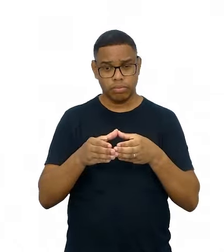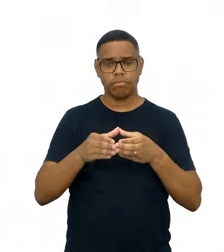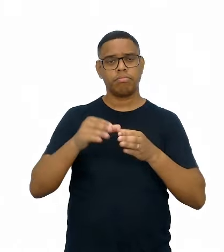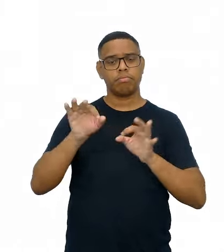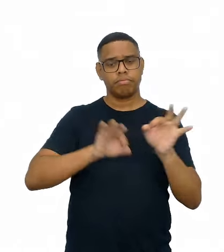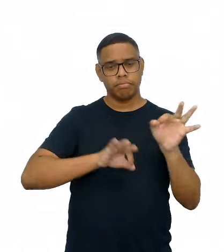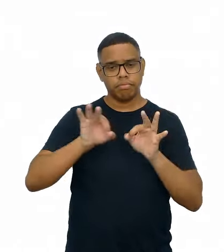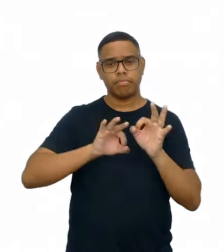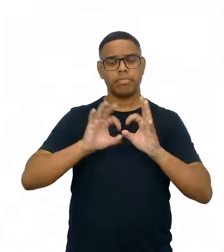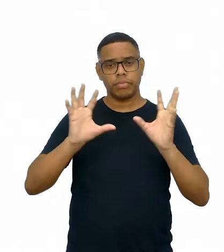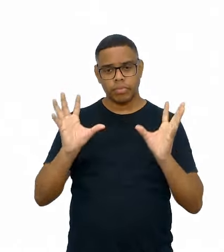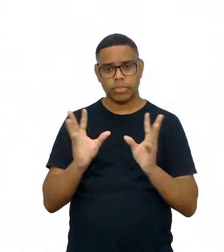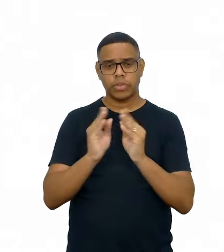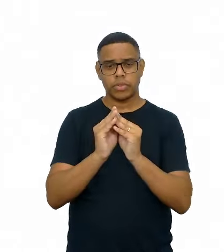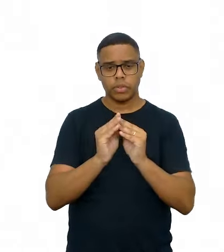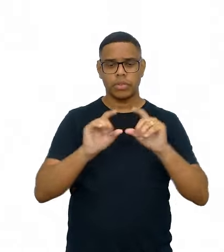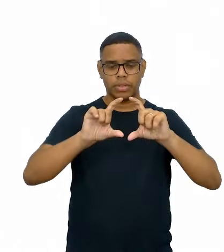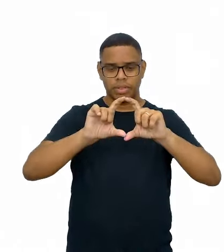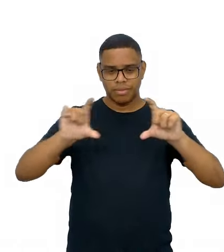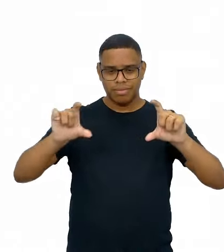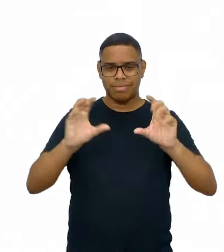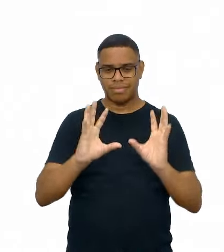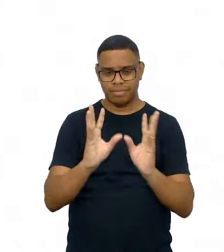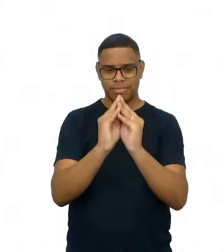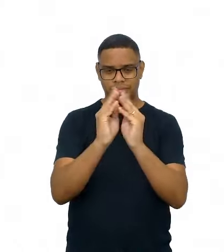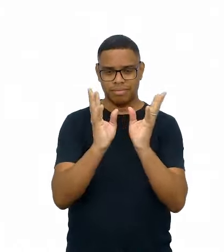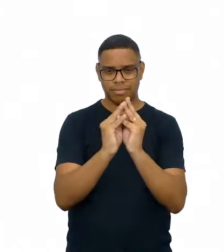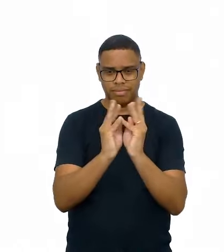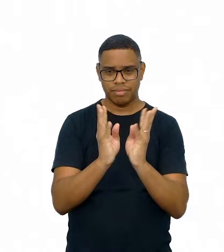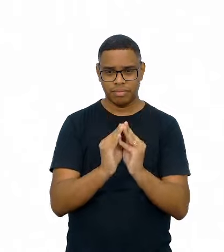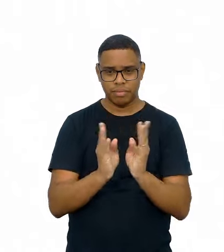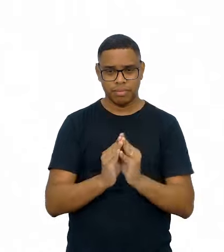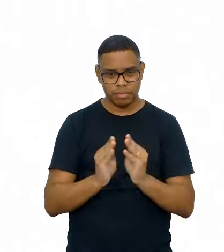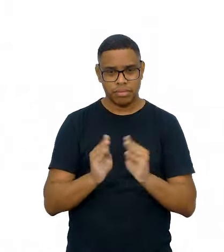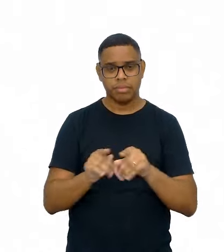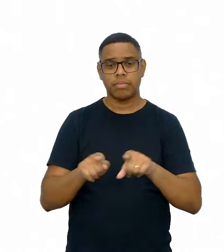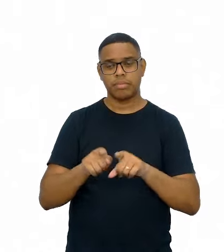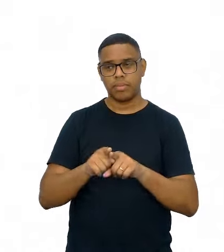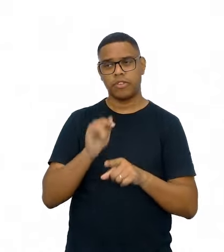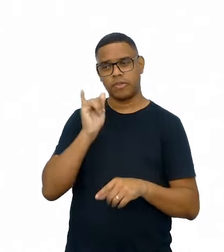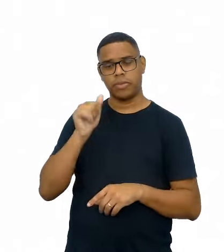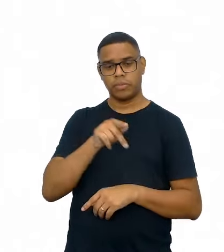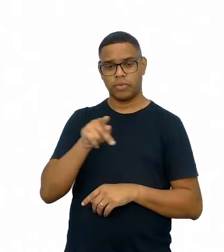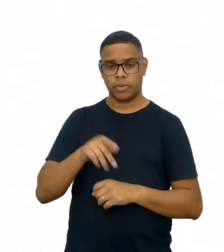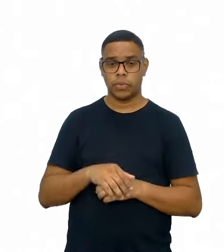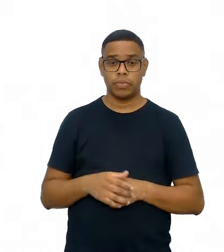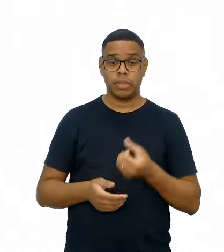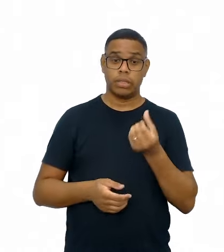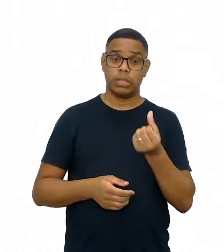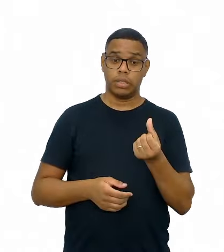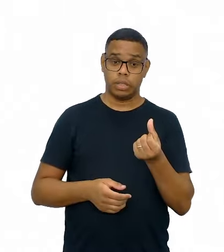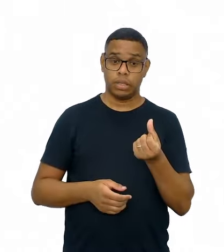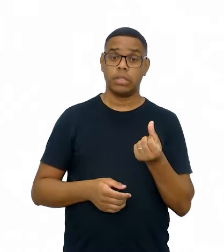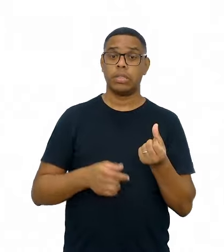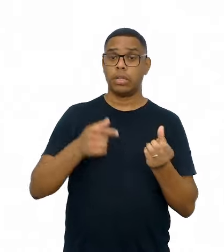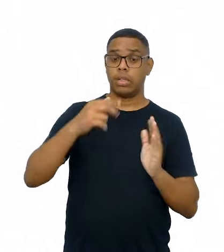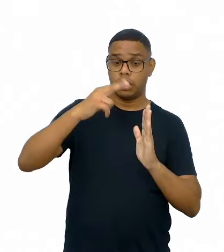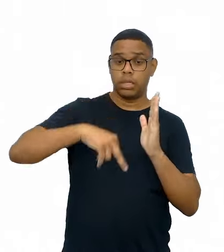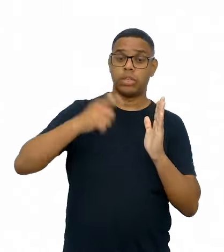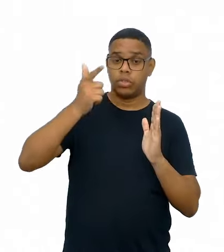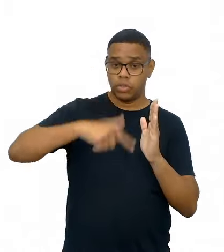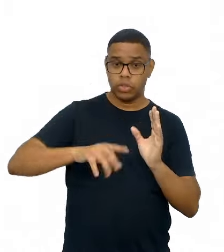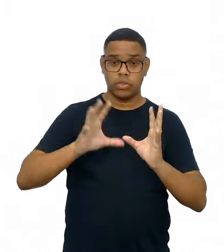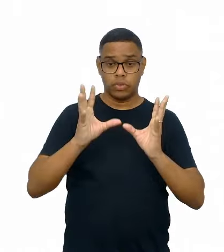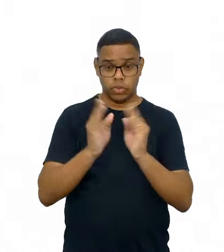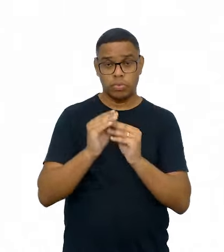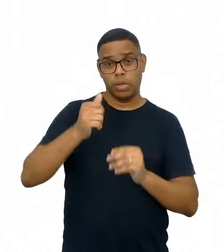Na 6, reler o resumo e avaliar se ele está compreensível para um leitor que desconhece o